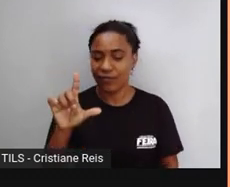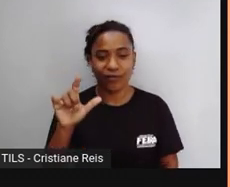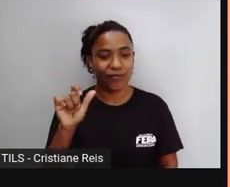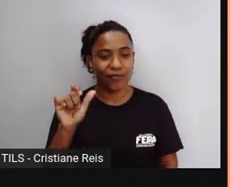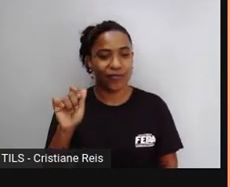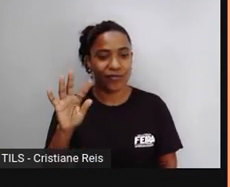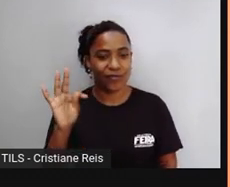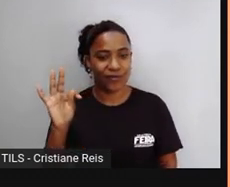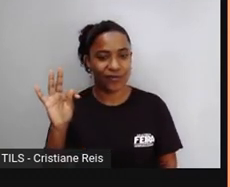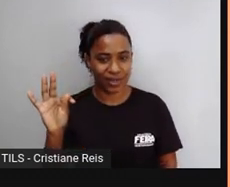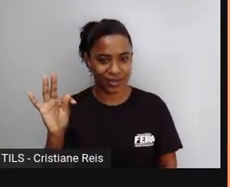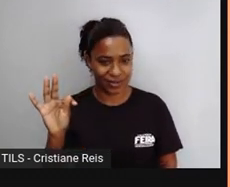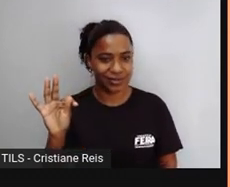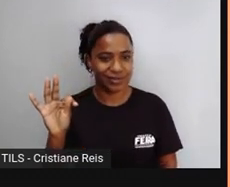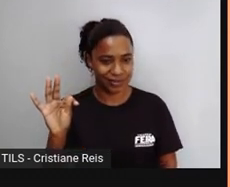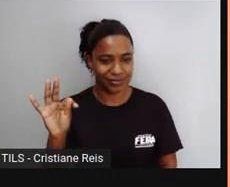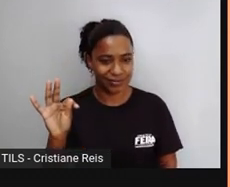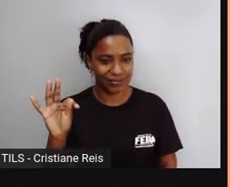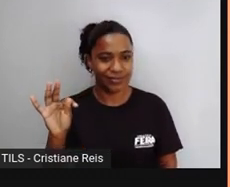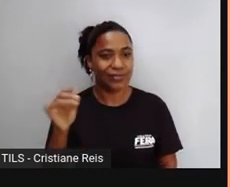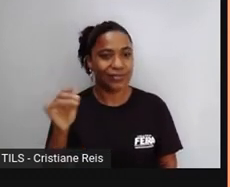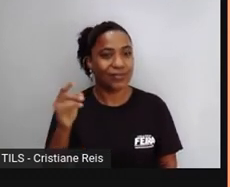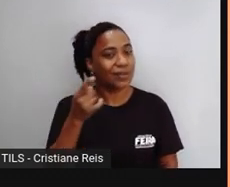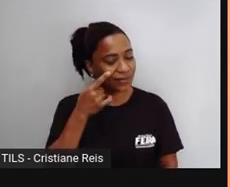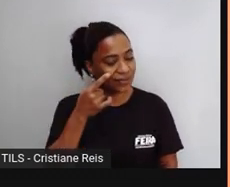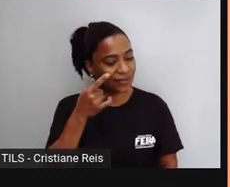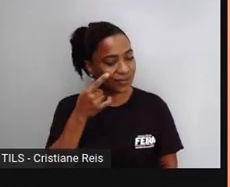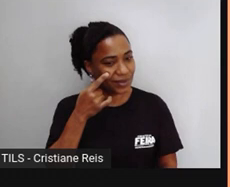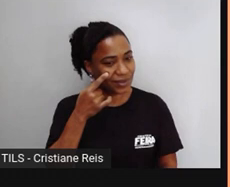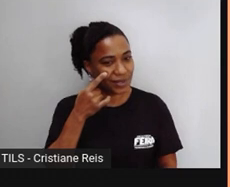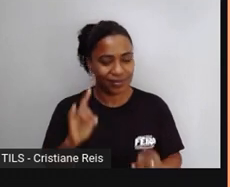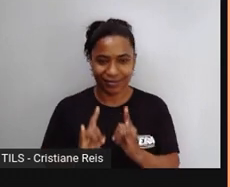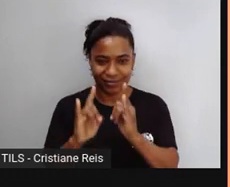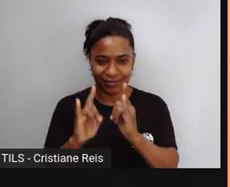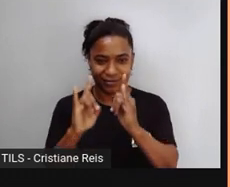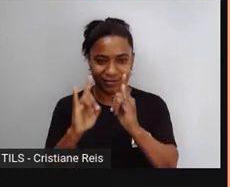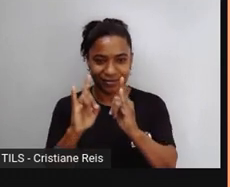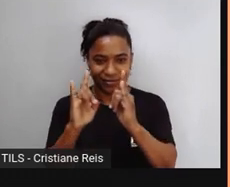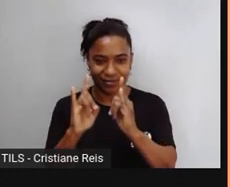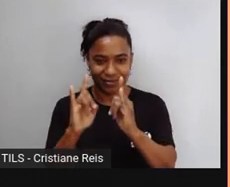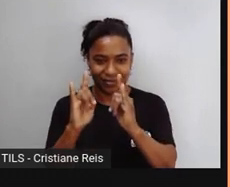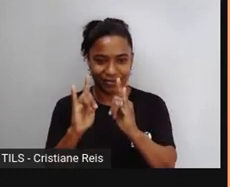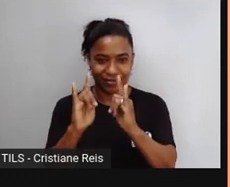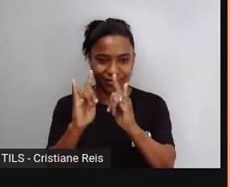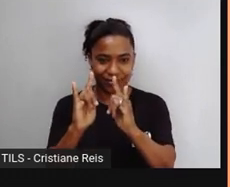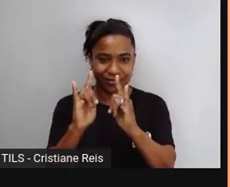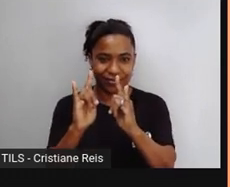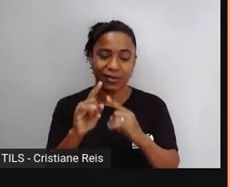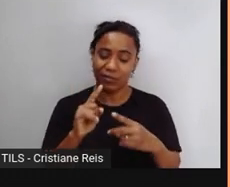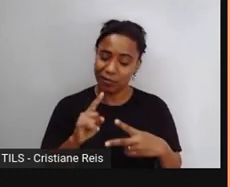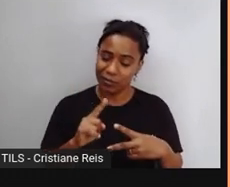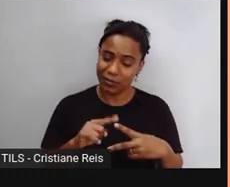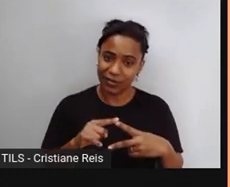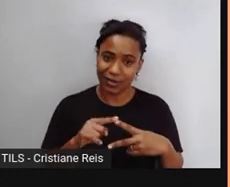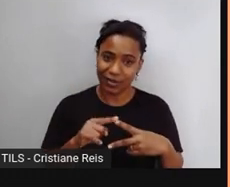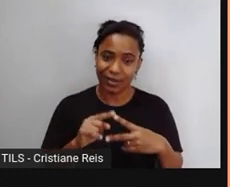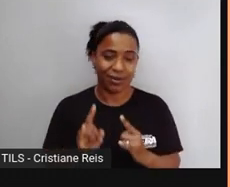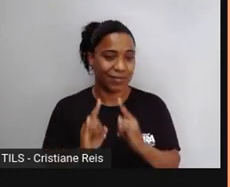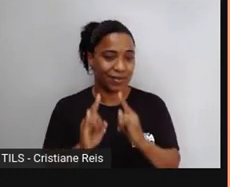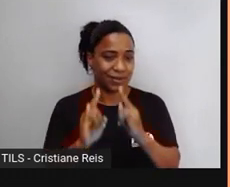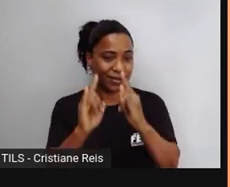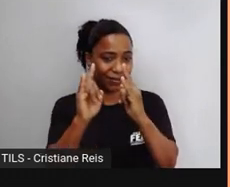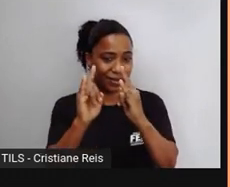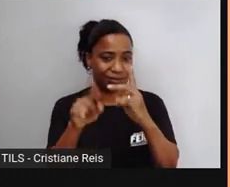de casa, a mesma modalidade de casa. Porém, no inglês americano, falamos apartment, no inglês